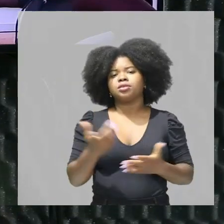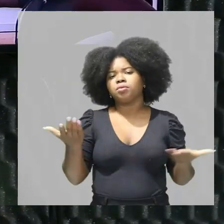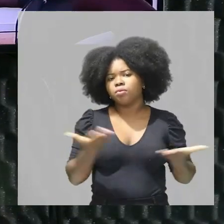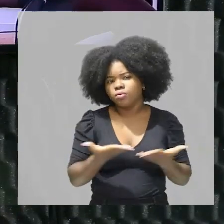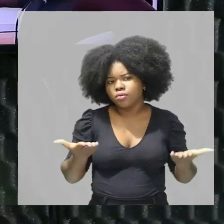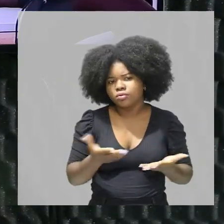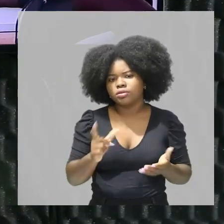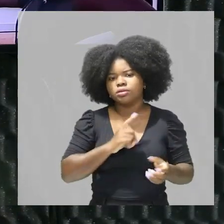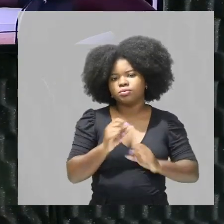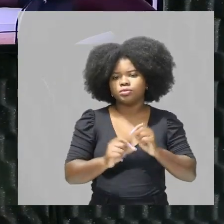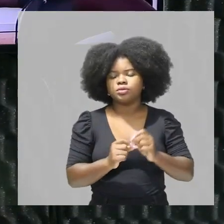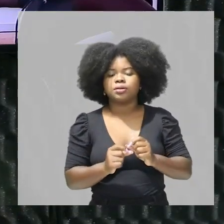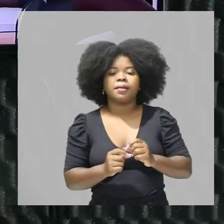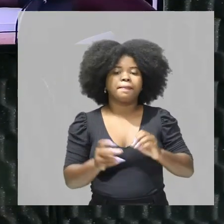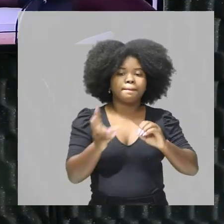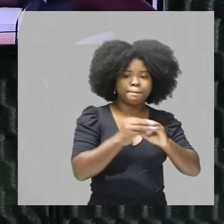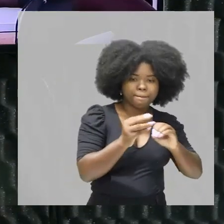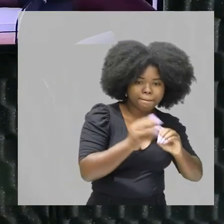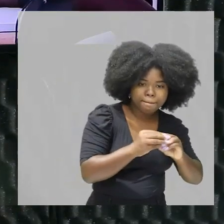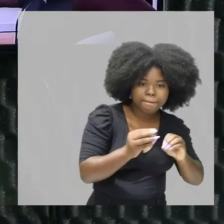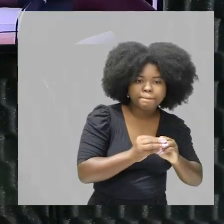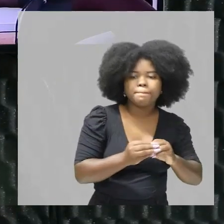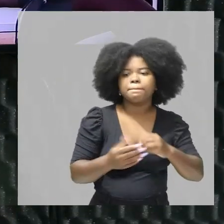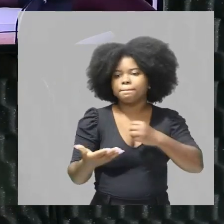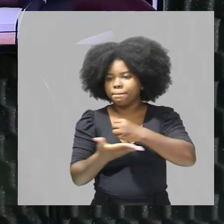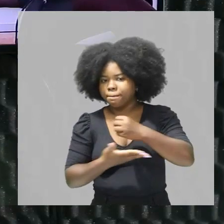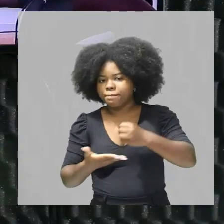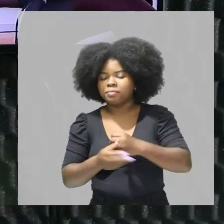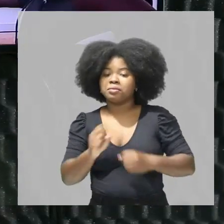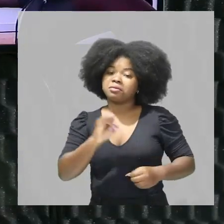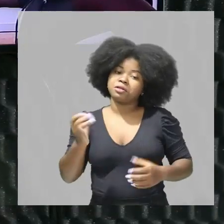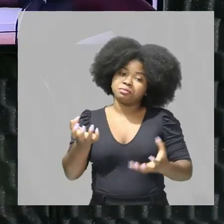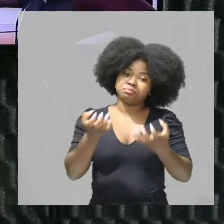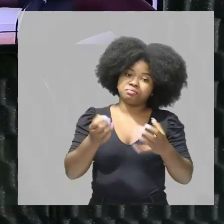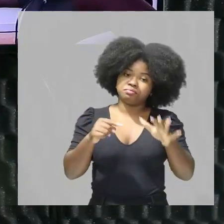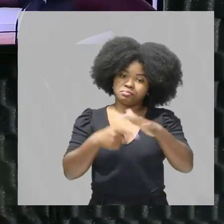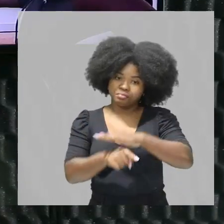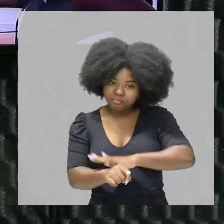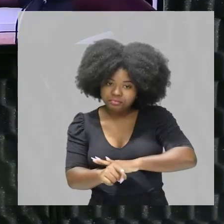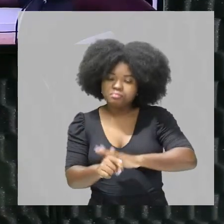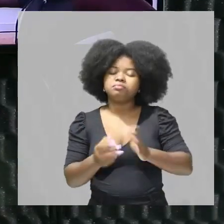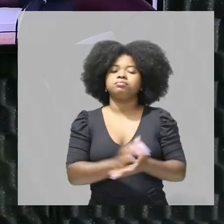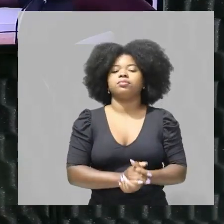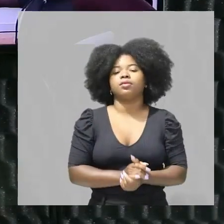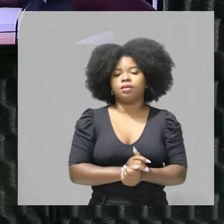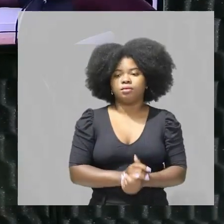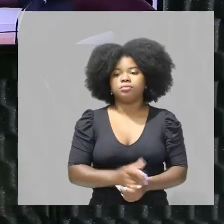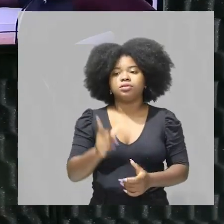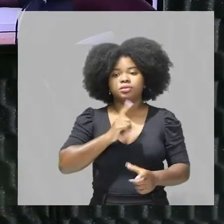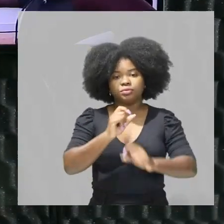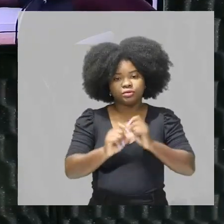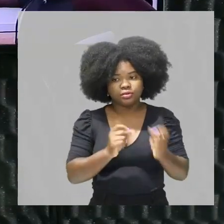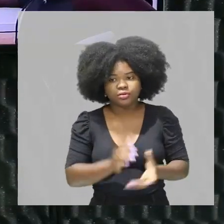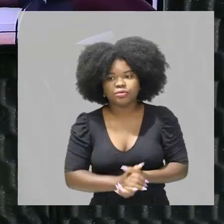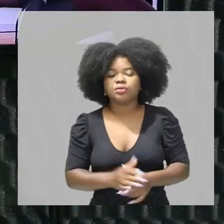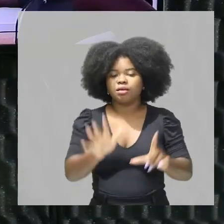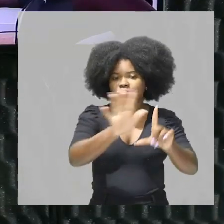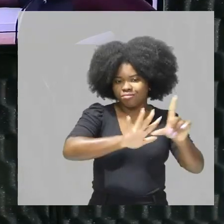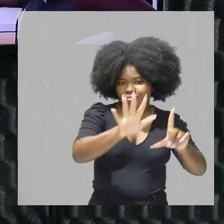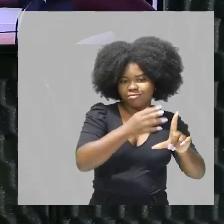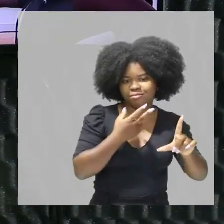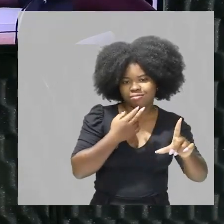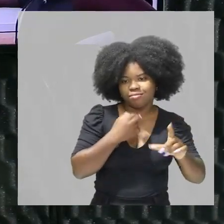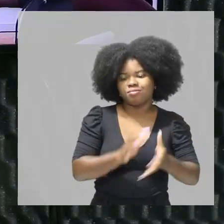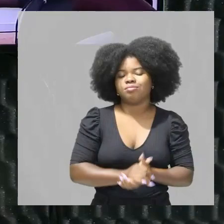são básicos E aí se você quiser se aprofundar claro nós estamos aqui a sua disposição na plataforma mande mensagem que a gente vai aprofundar com vocês